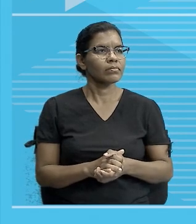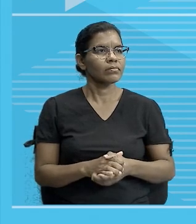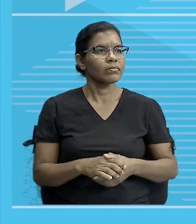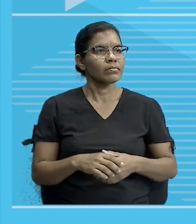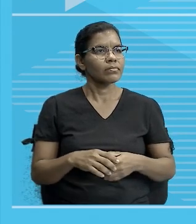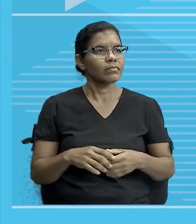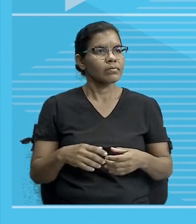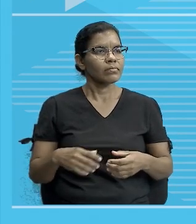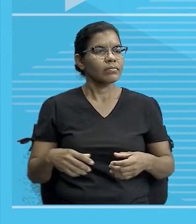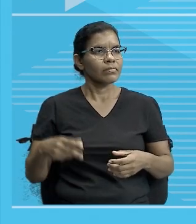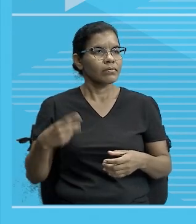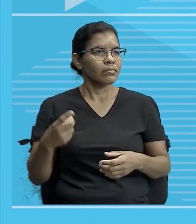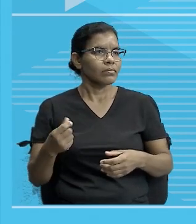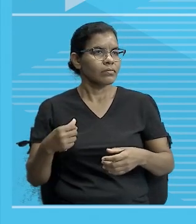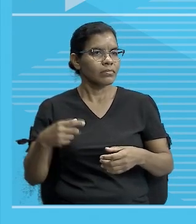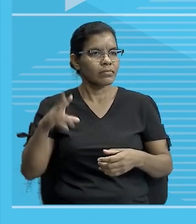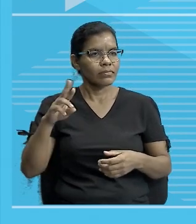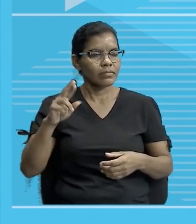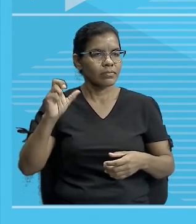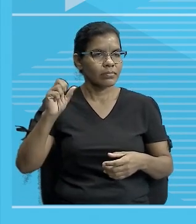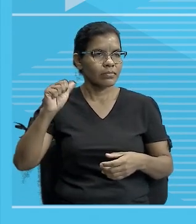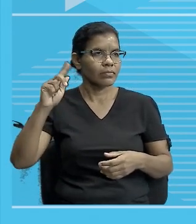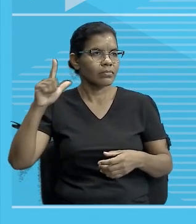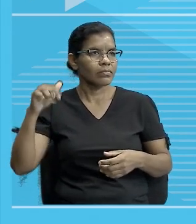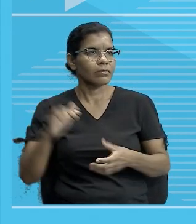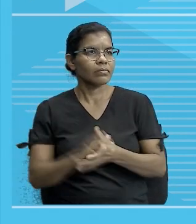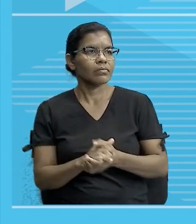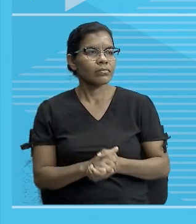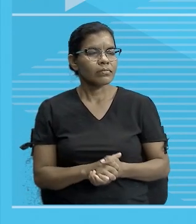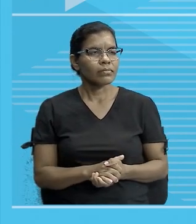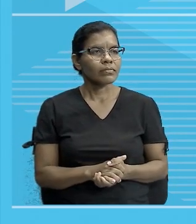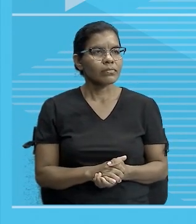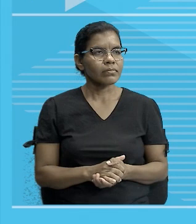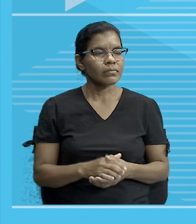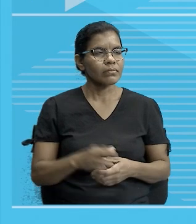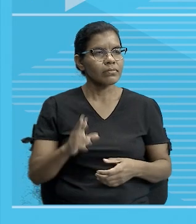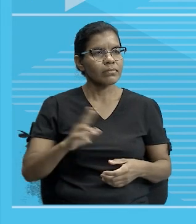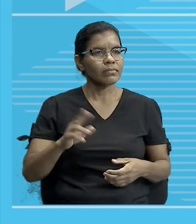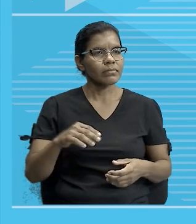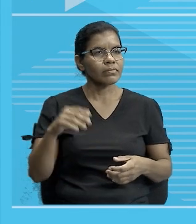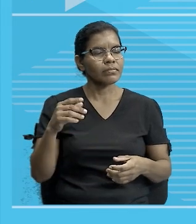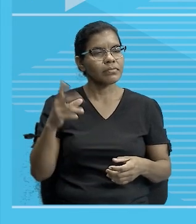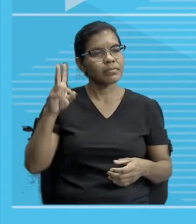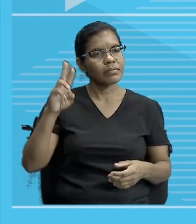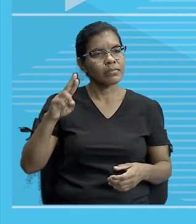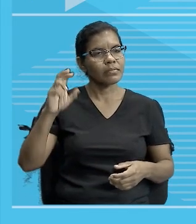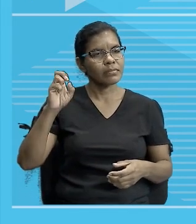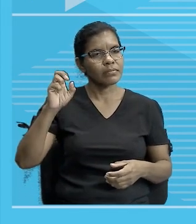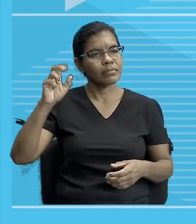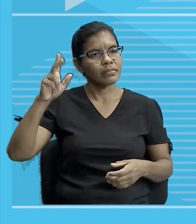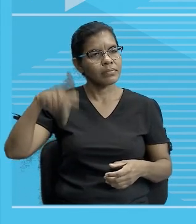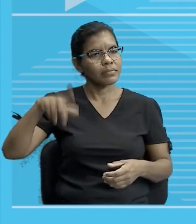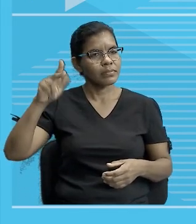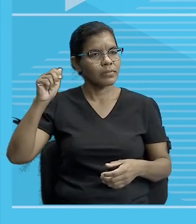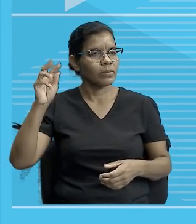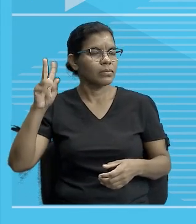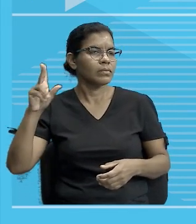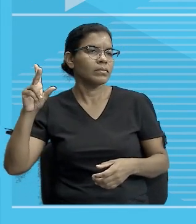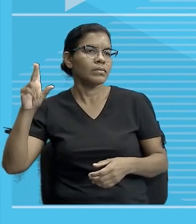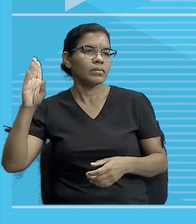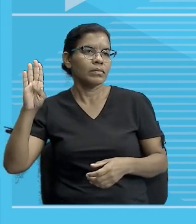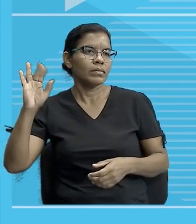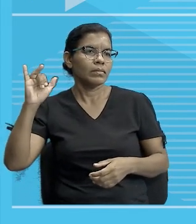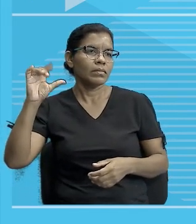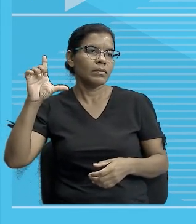visto que lá tem a imagem da mulher sendo representada à república. Perfeito? O que